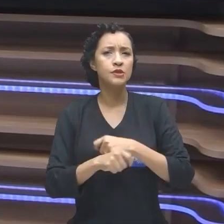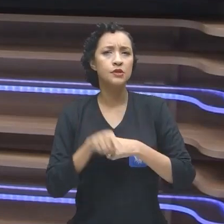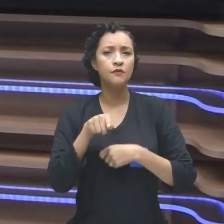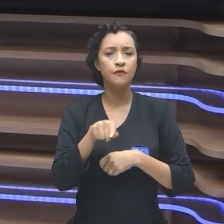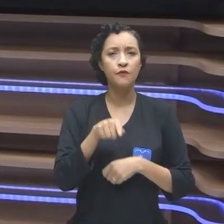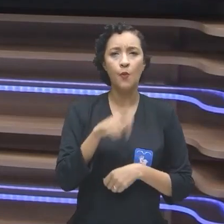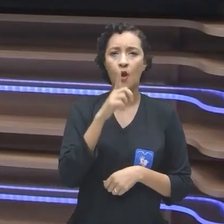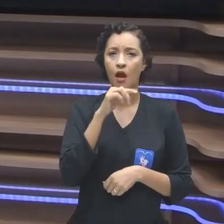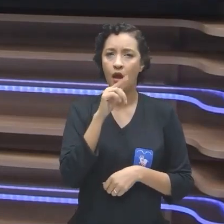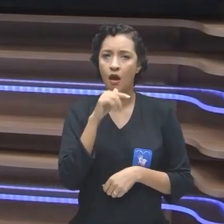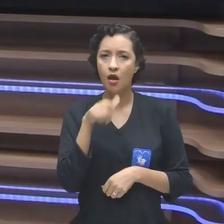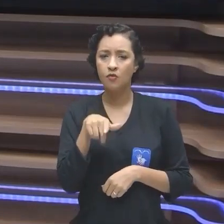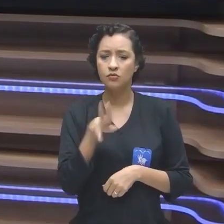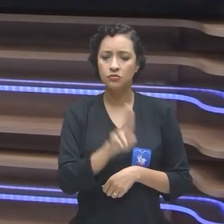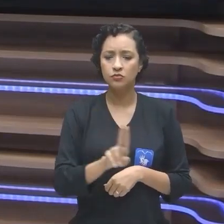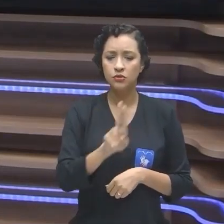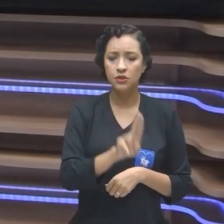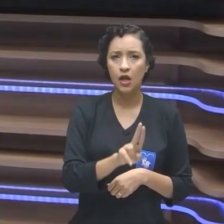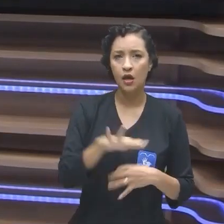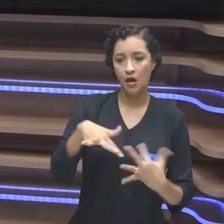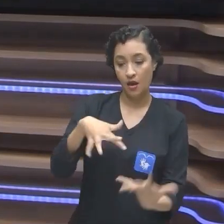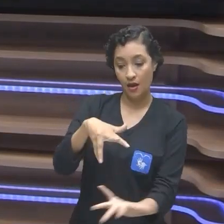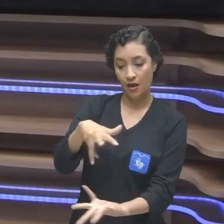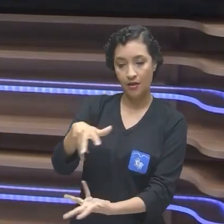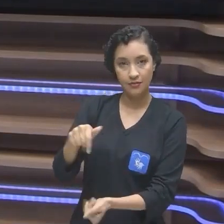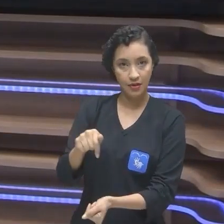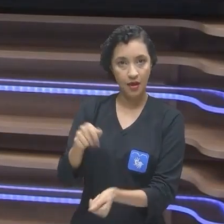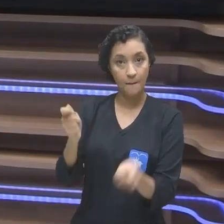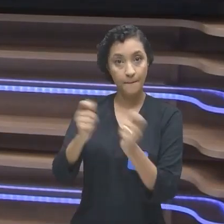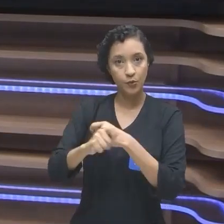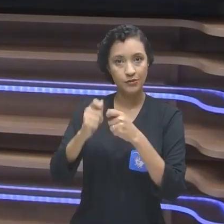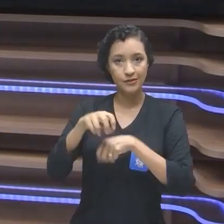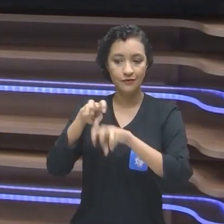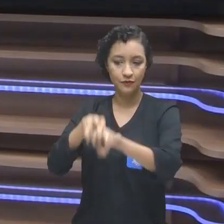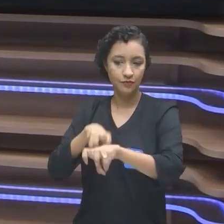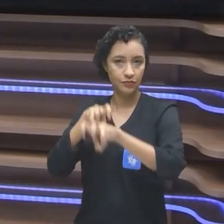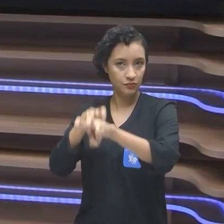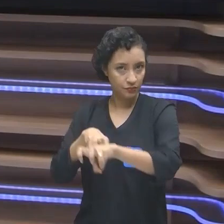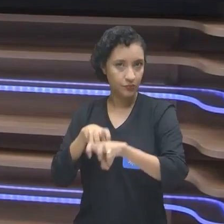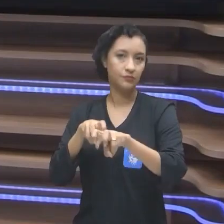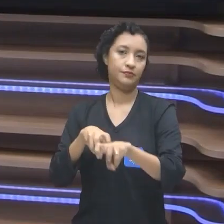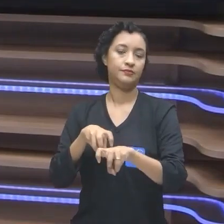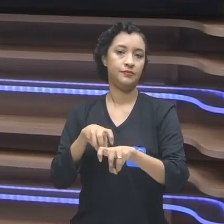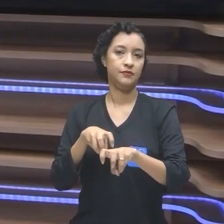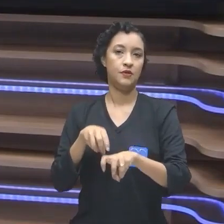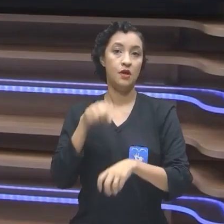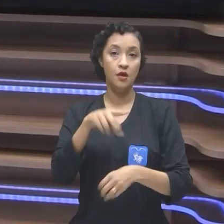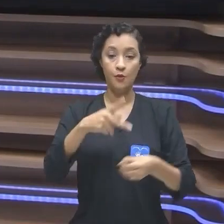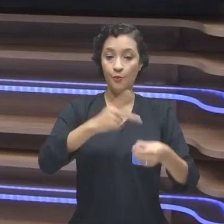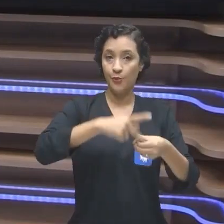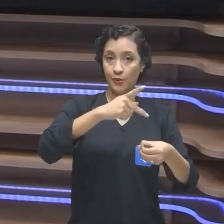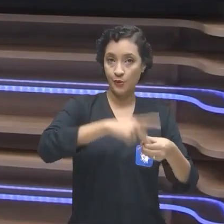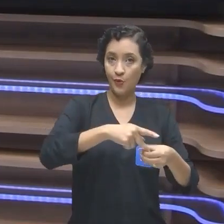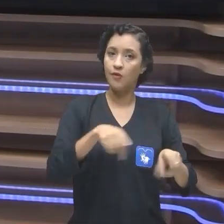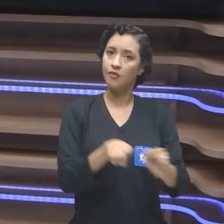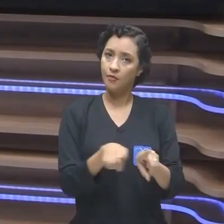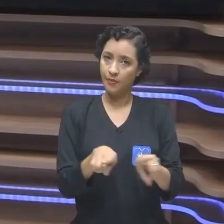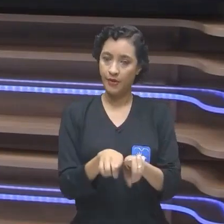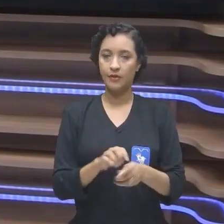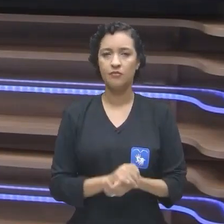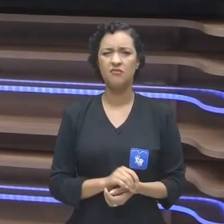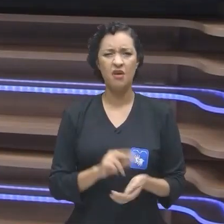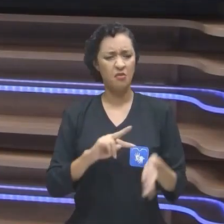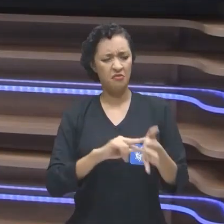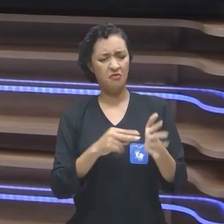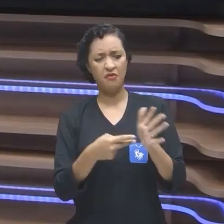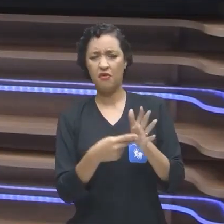de riqueza, a terra para plantar, para colher, não é? E o petróleo também. Como assim, professor? O que é o